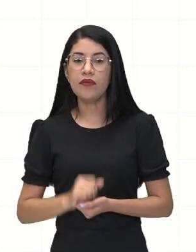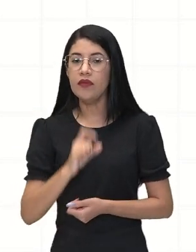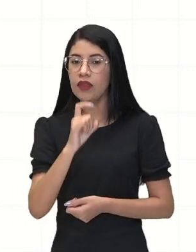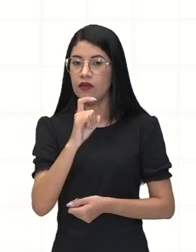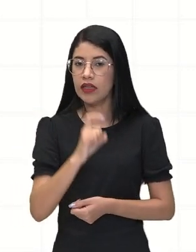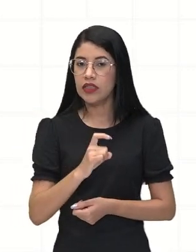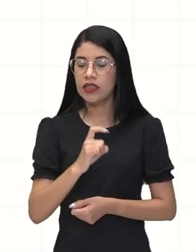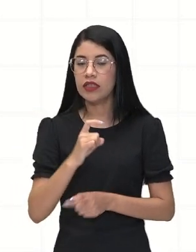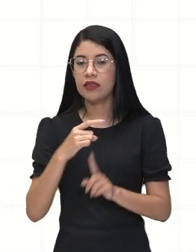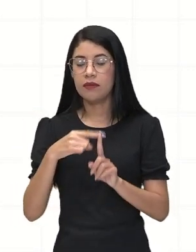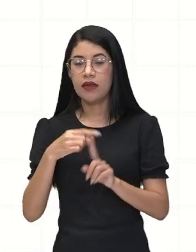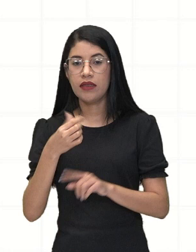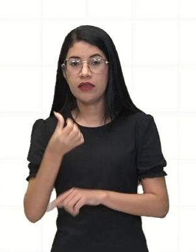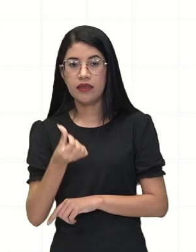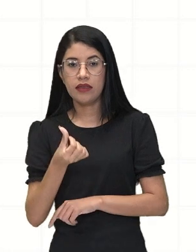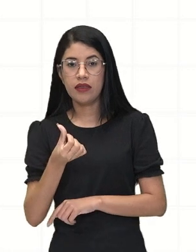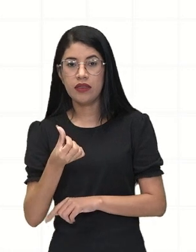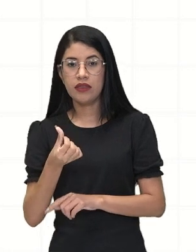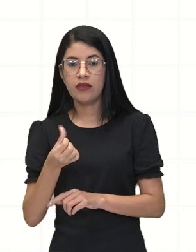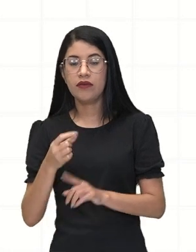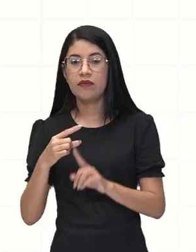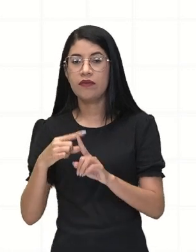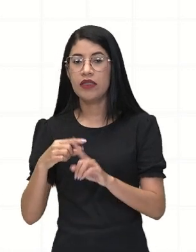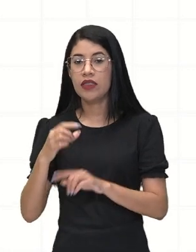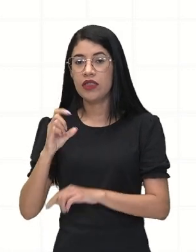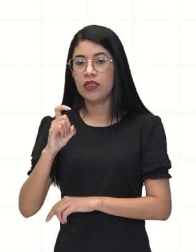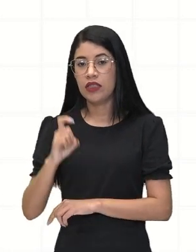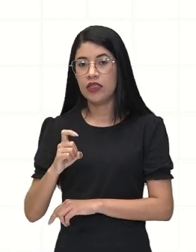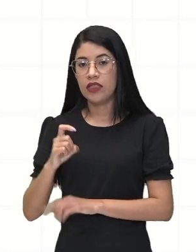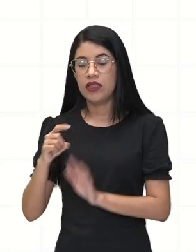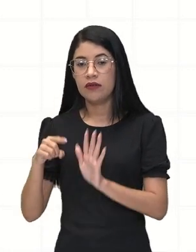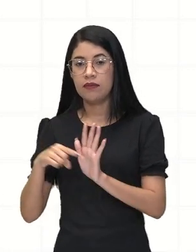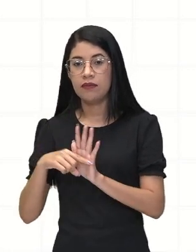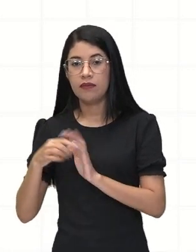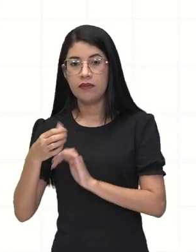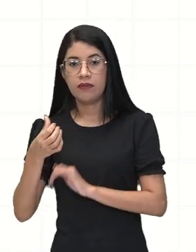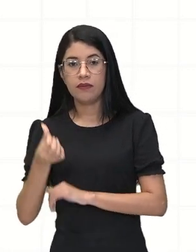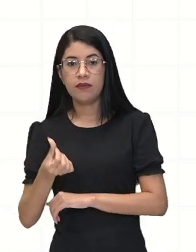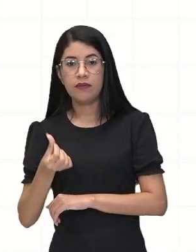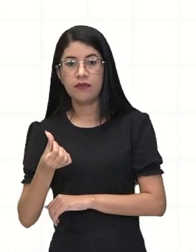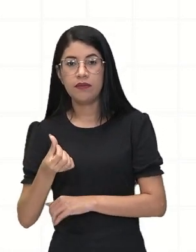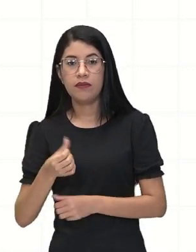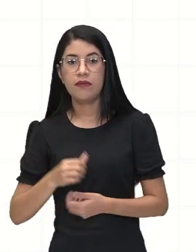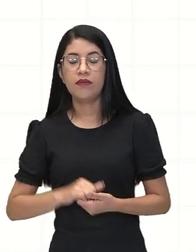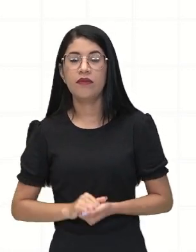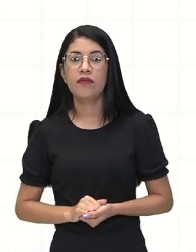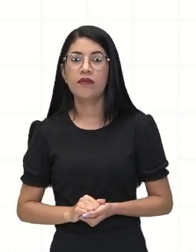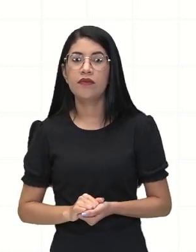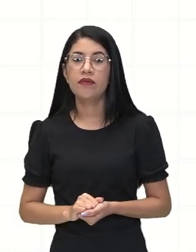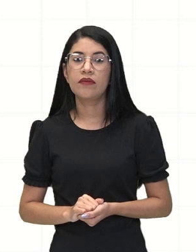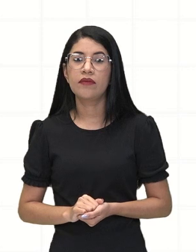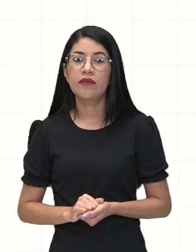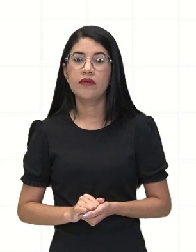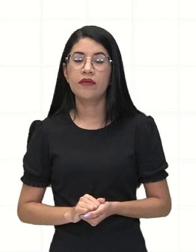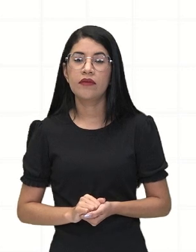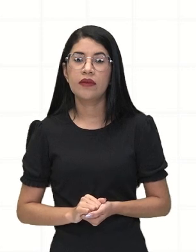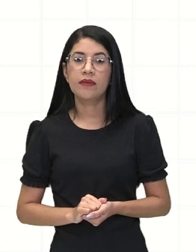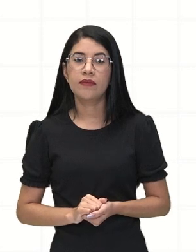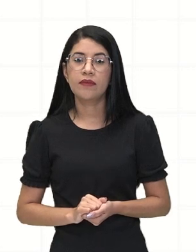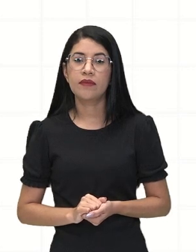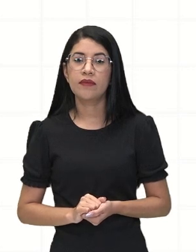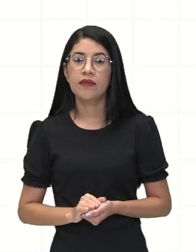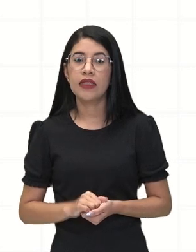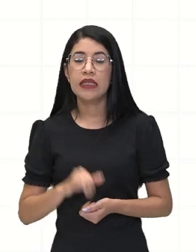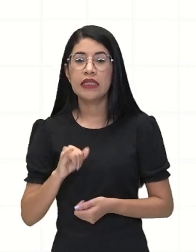mais 6 ao quadrado vezes x menos 6 ao quadrado. Se eu fizer esse produto aqui, ó, x